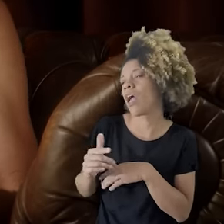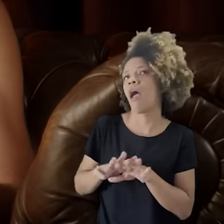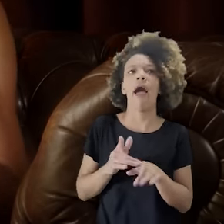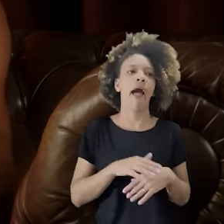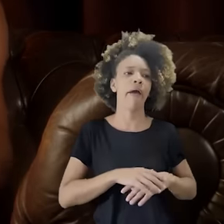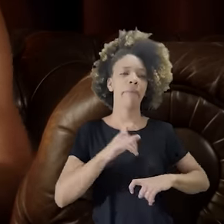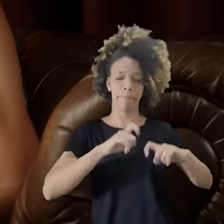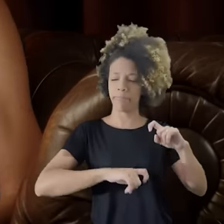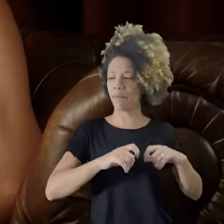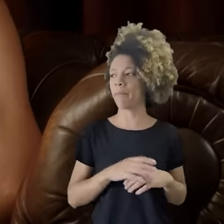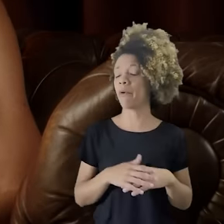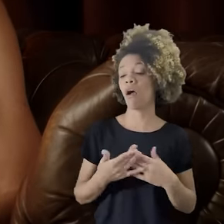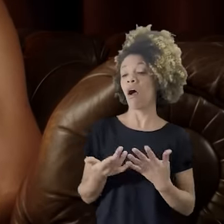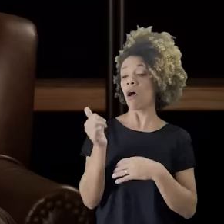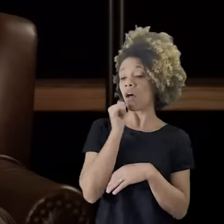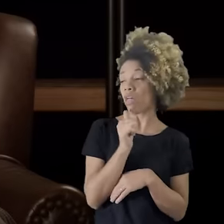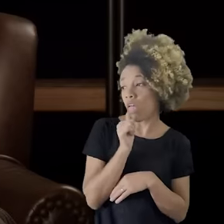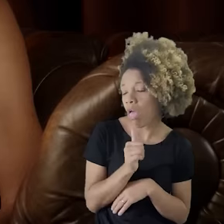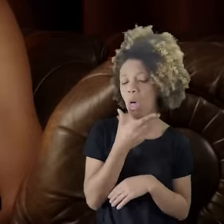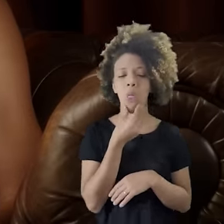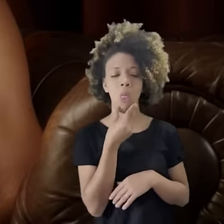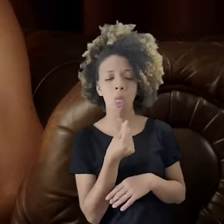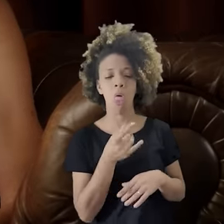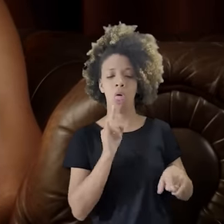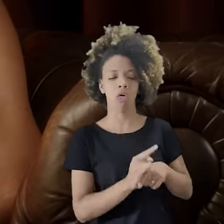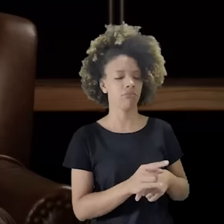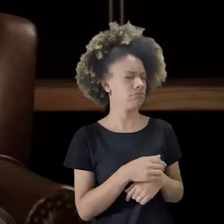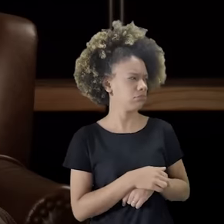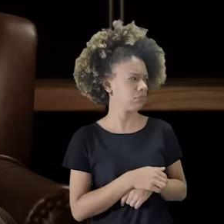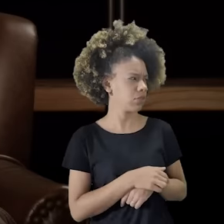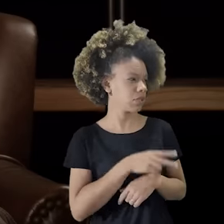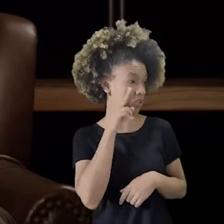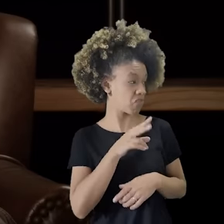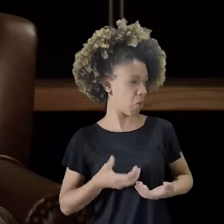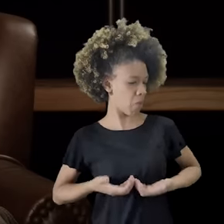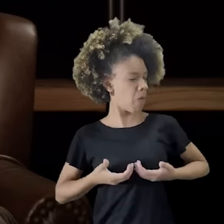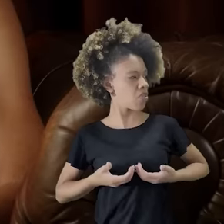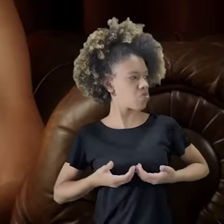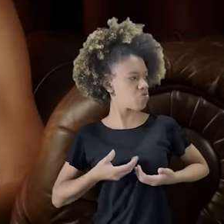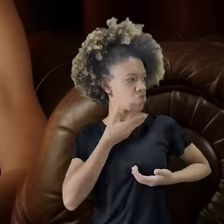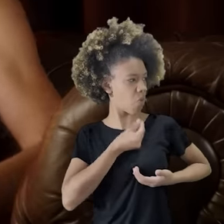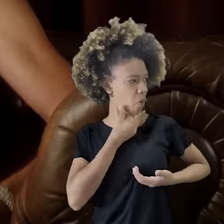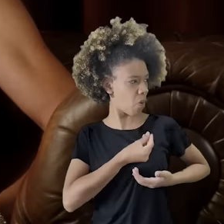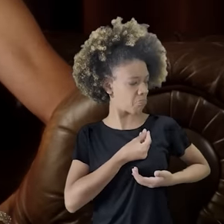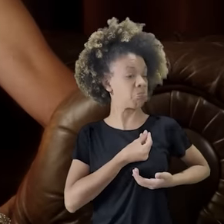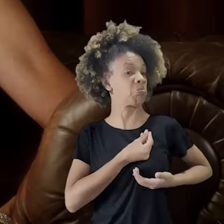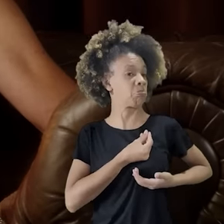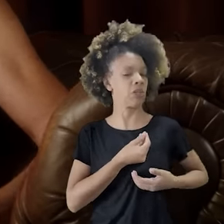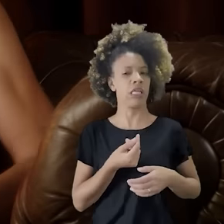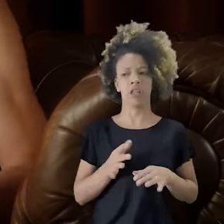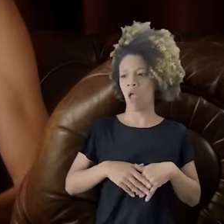dizer assim ah eu peguei você saindo com homem não não não saía com a travesti o peito do homem então você viu o peito você viu